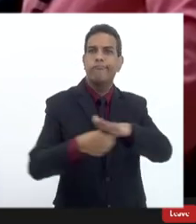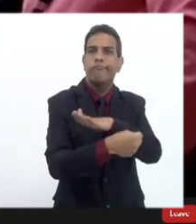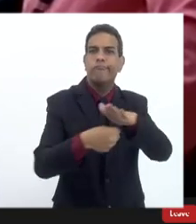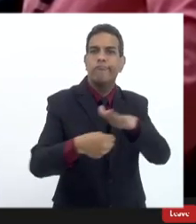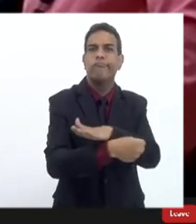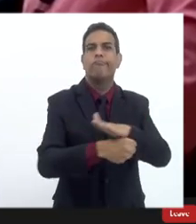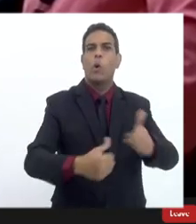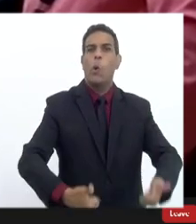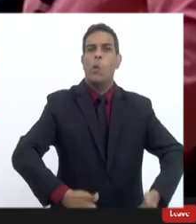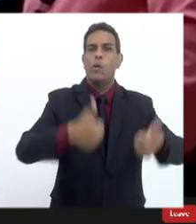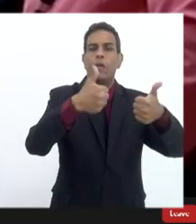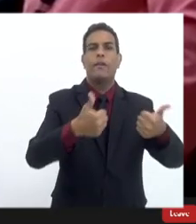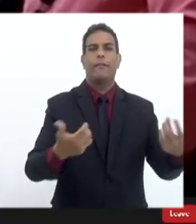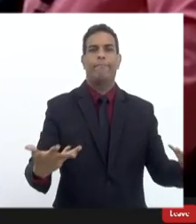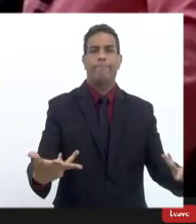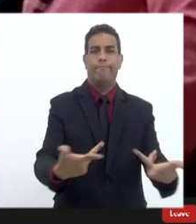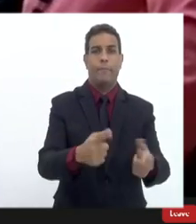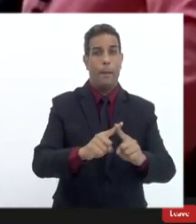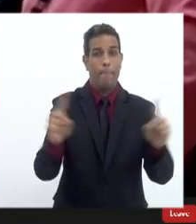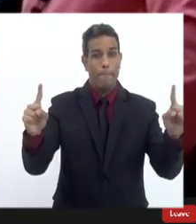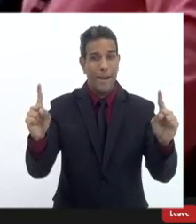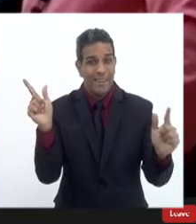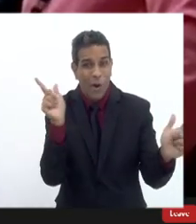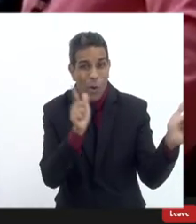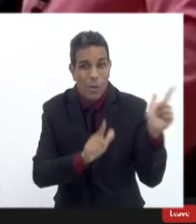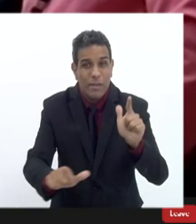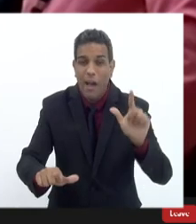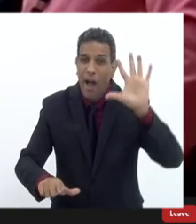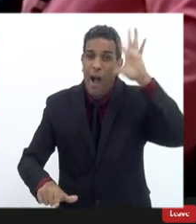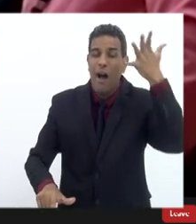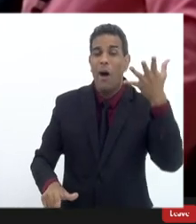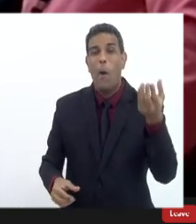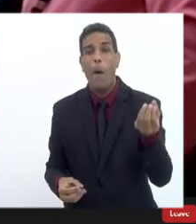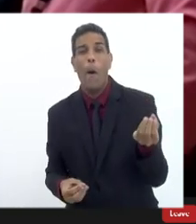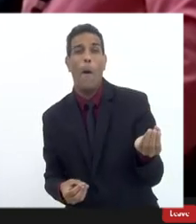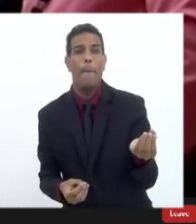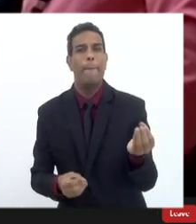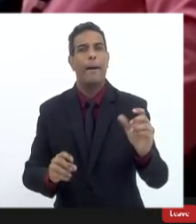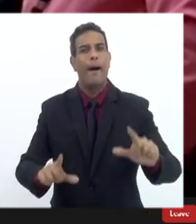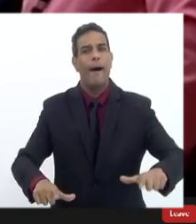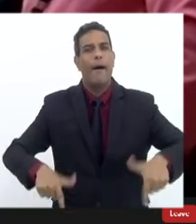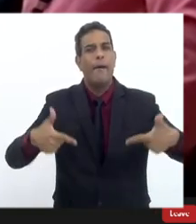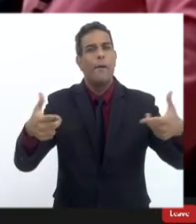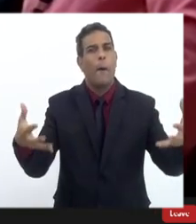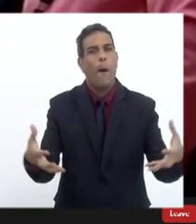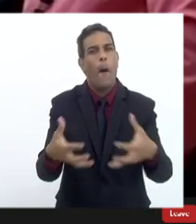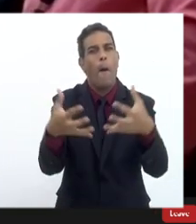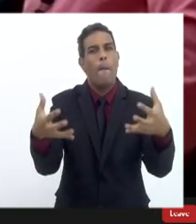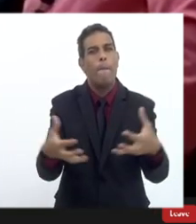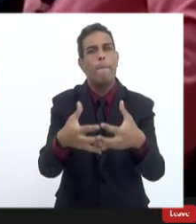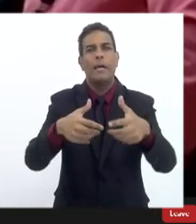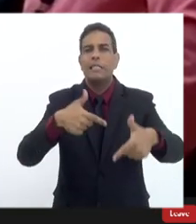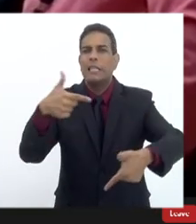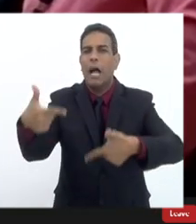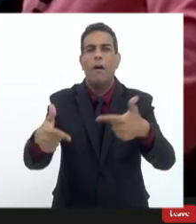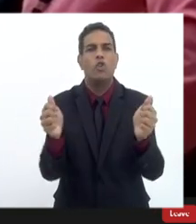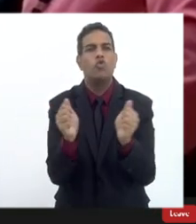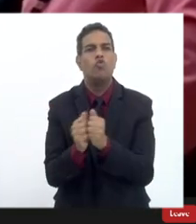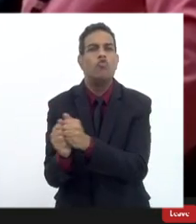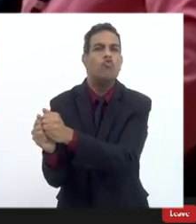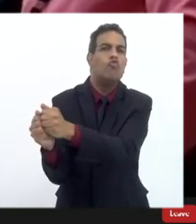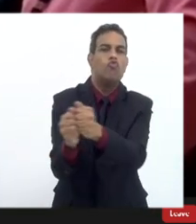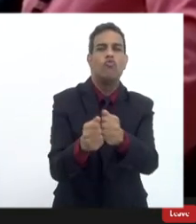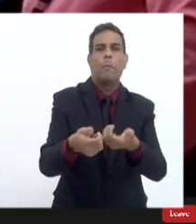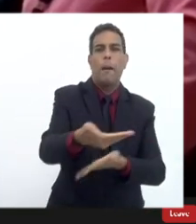segurança. E a gente só vai fazer isso por meio de ações em conjunto, trabalhando com todos, ouvindo a